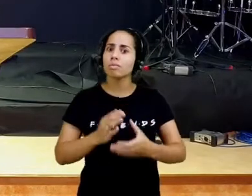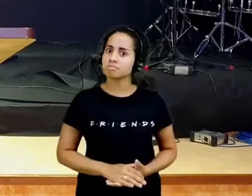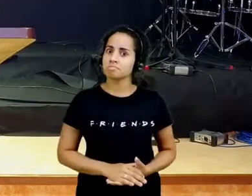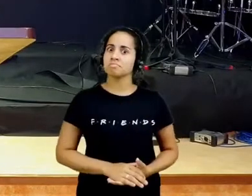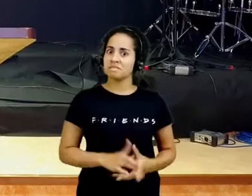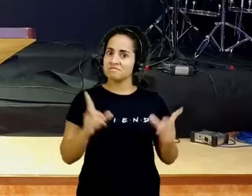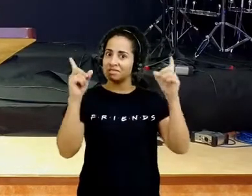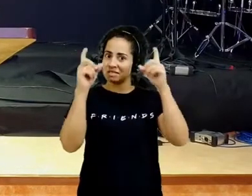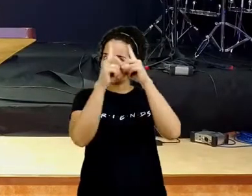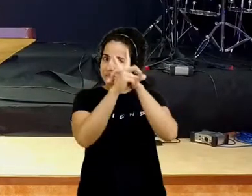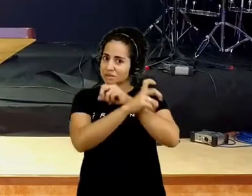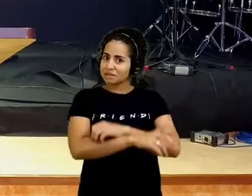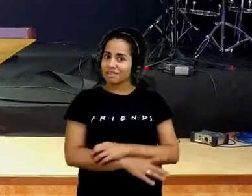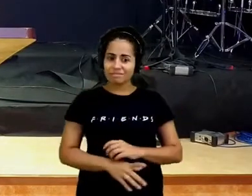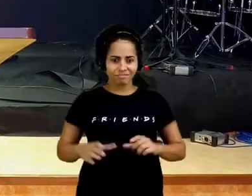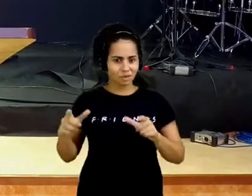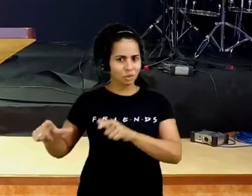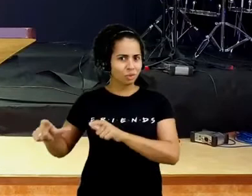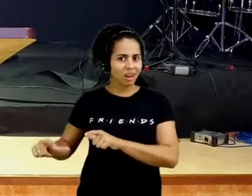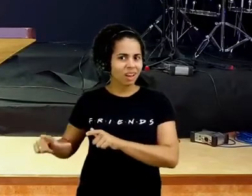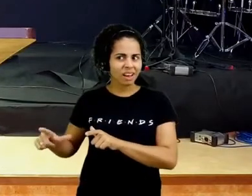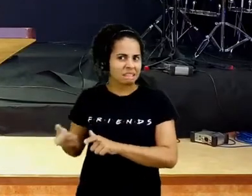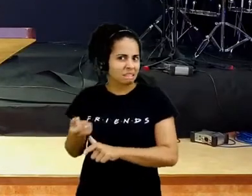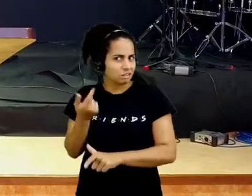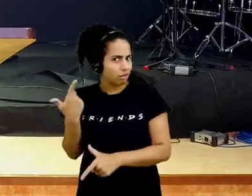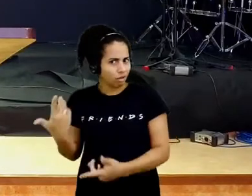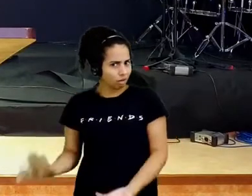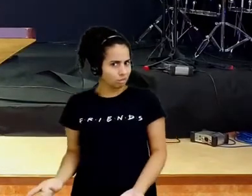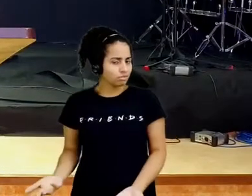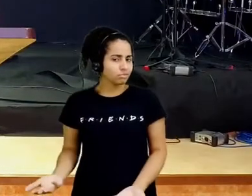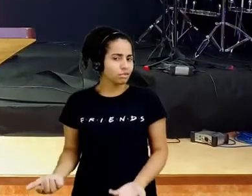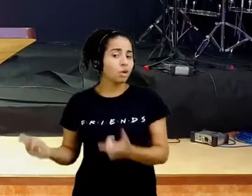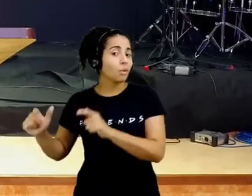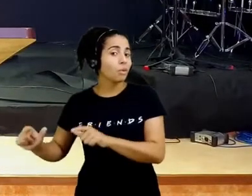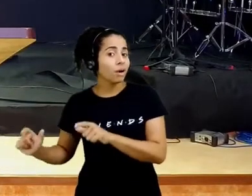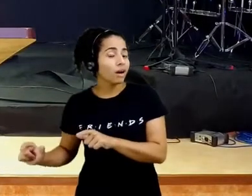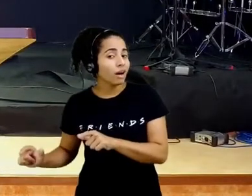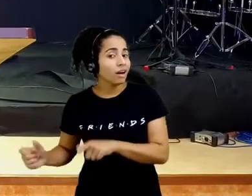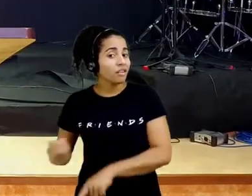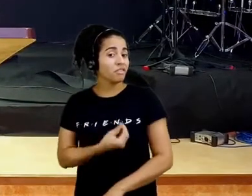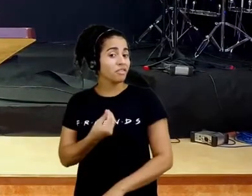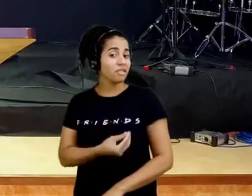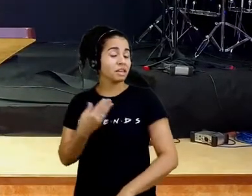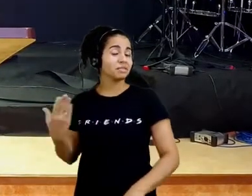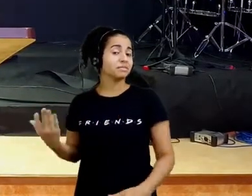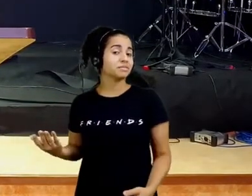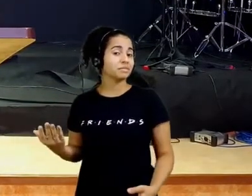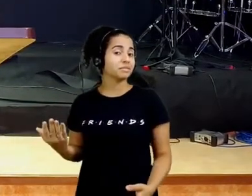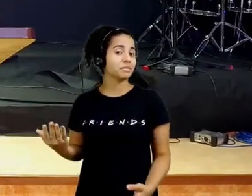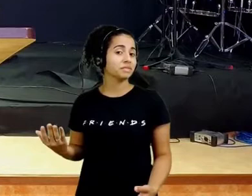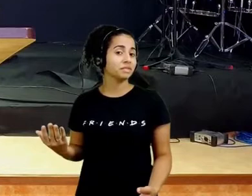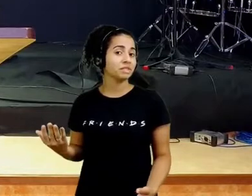povo israelita, numa terra estranha, numa terra vivendo em um povo